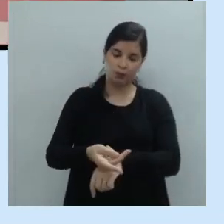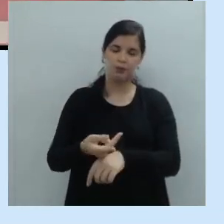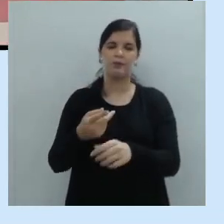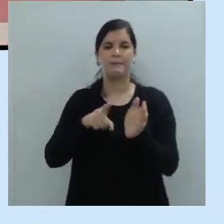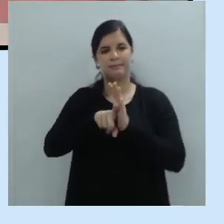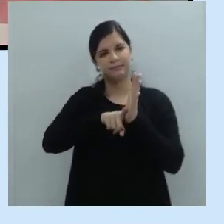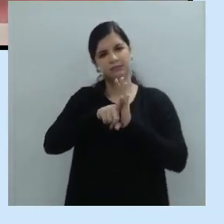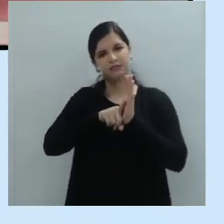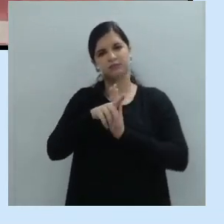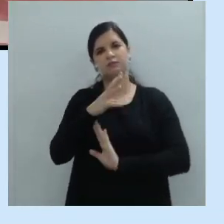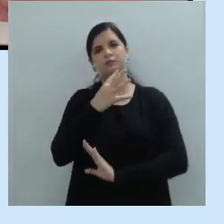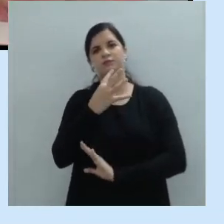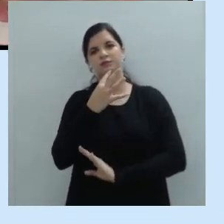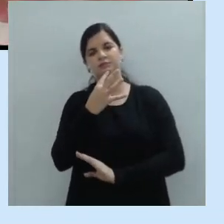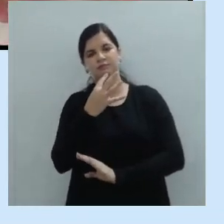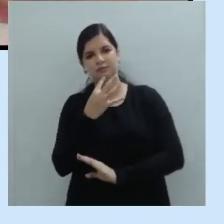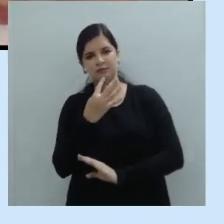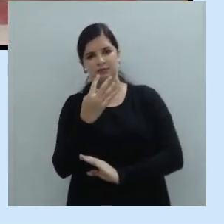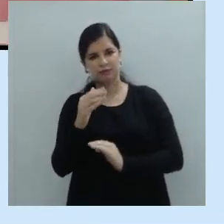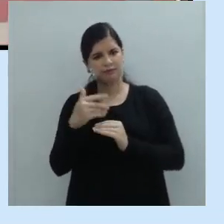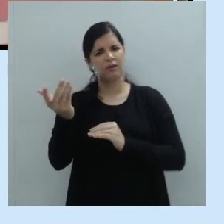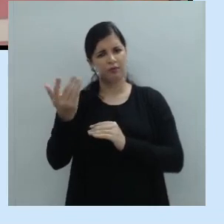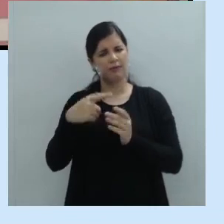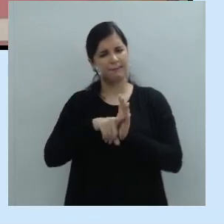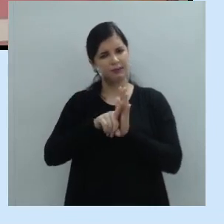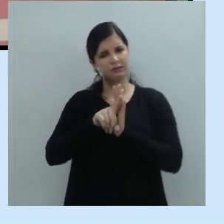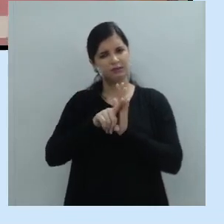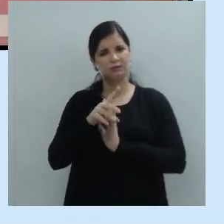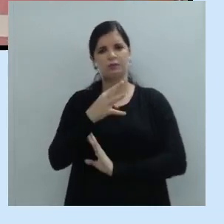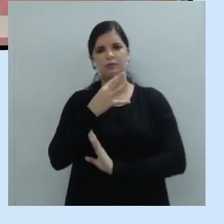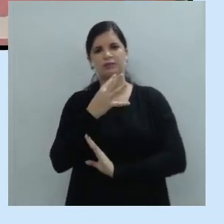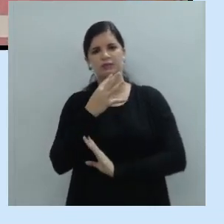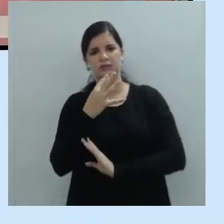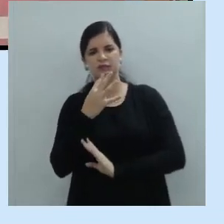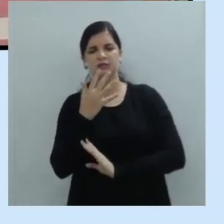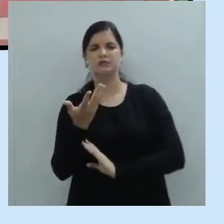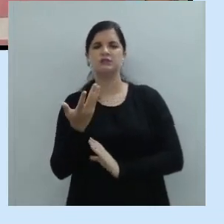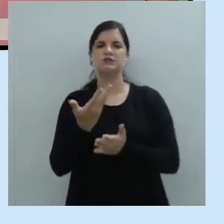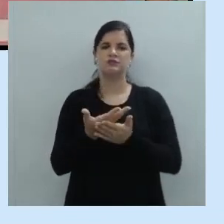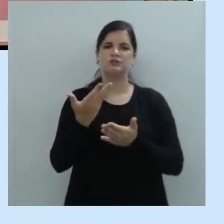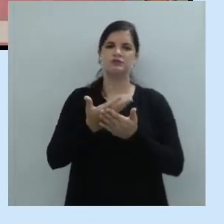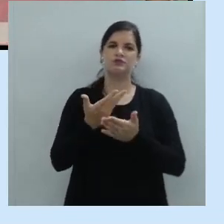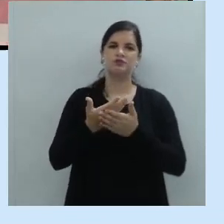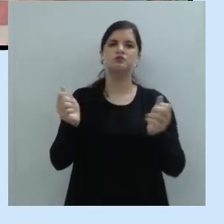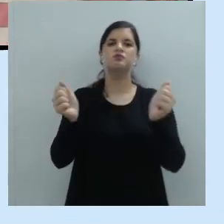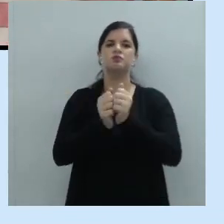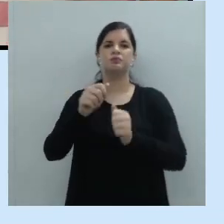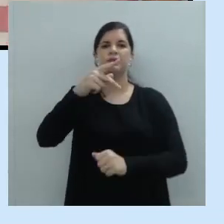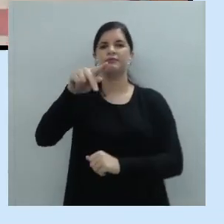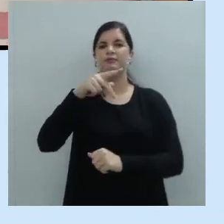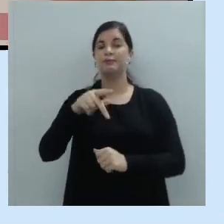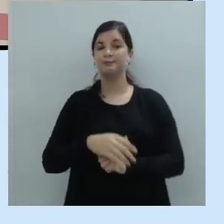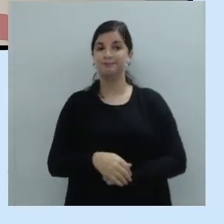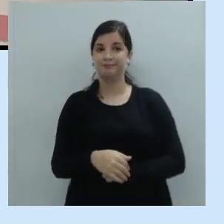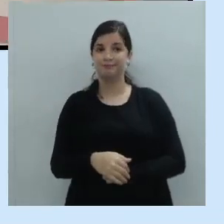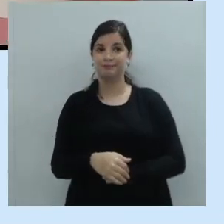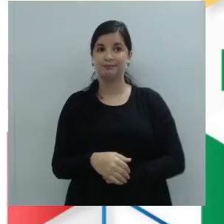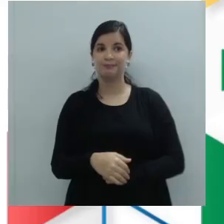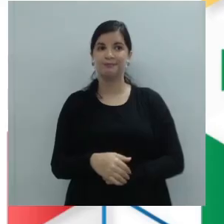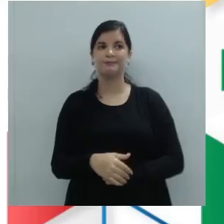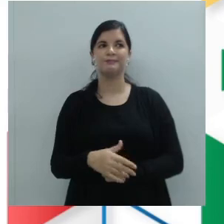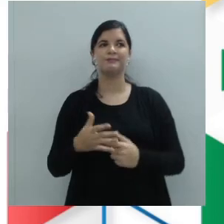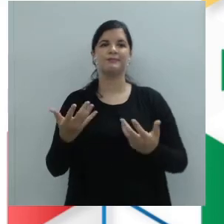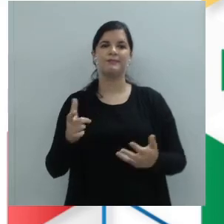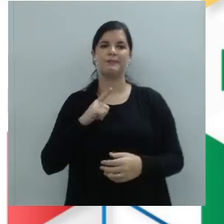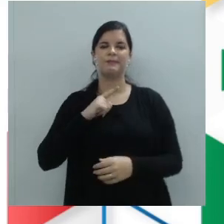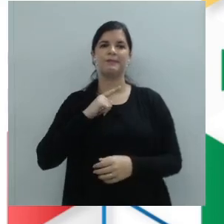esse conhecimento. Vão pesquisar, certo? Vão conhecer? Que tal fazer um estudo com o seu professor? Vamos ver aqui. Na tela